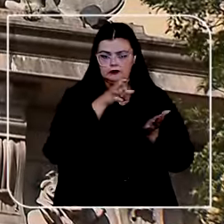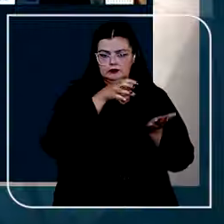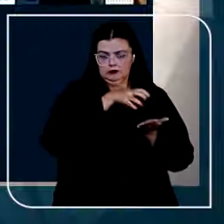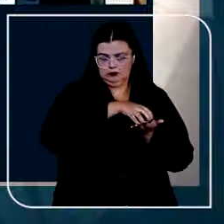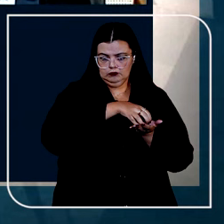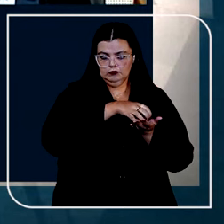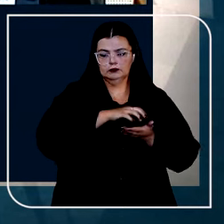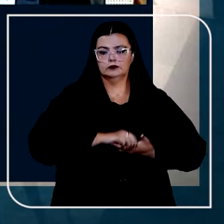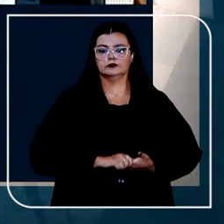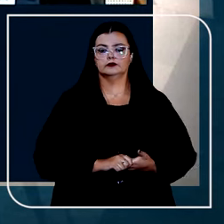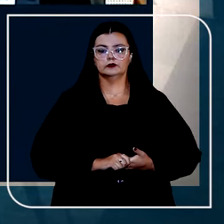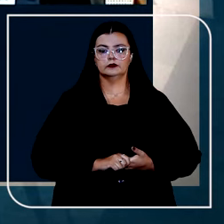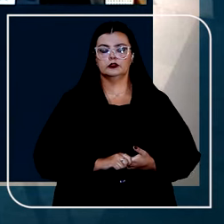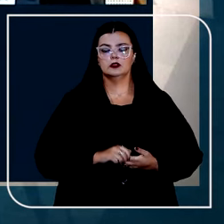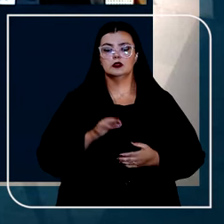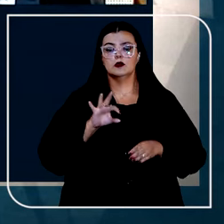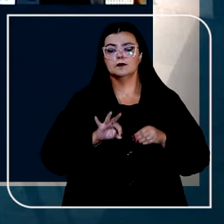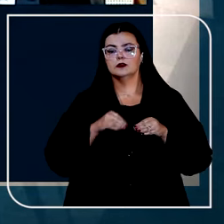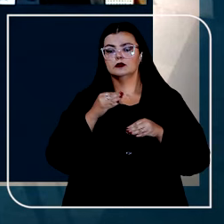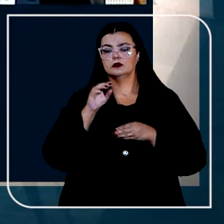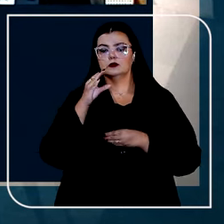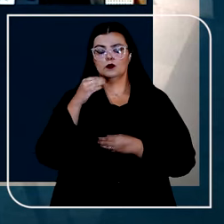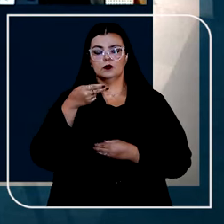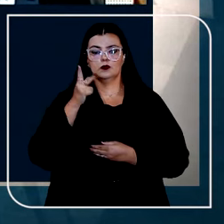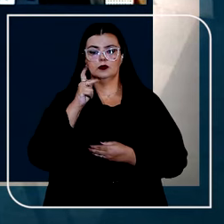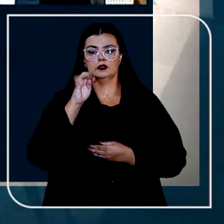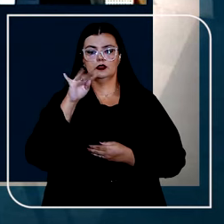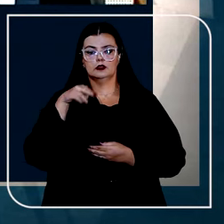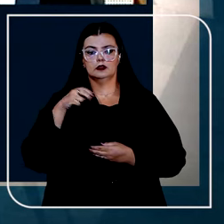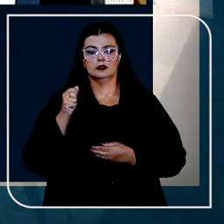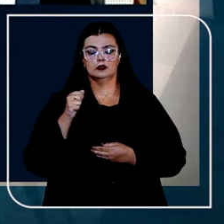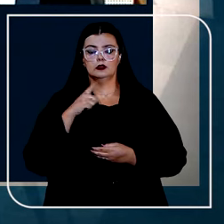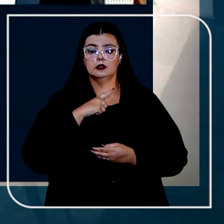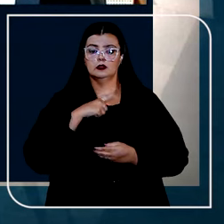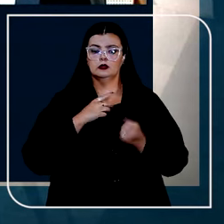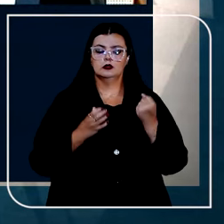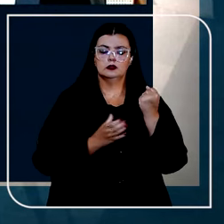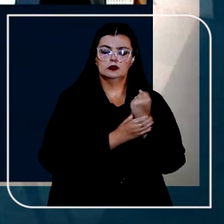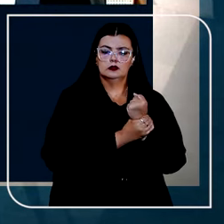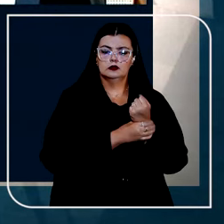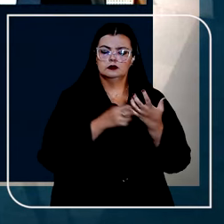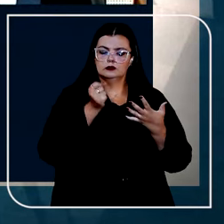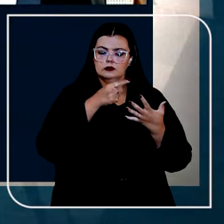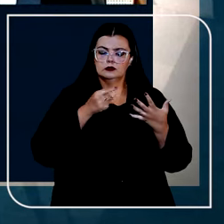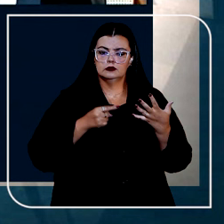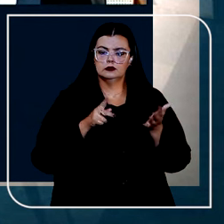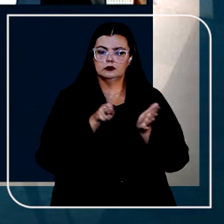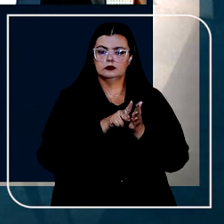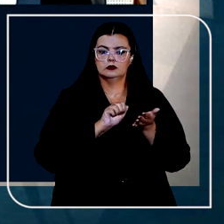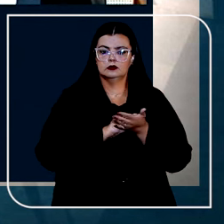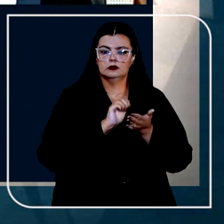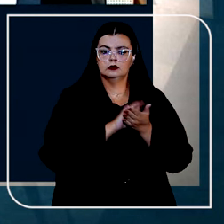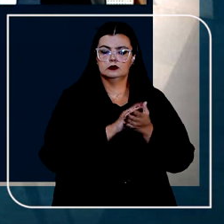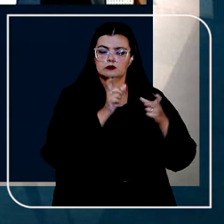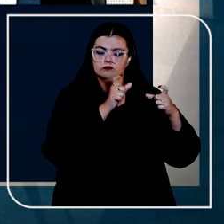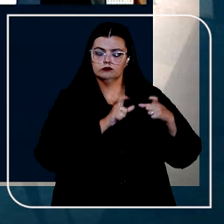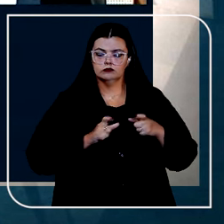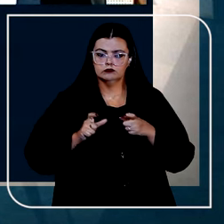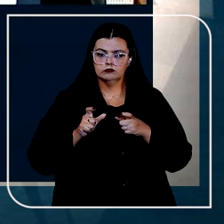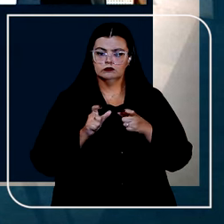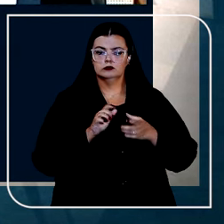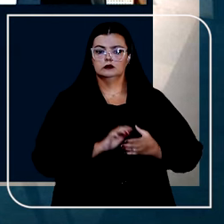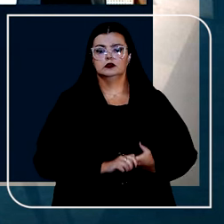público o ministro Sérgio coquina relator do recurso em mandado de segurança explicou que nos casos de nomeação e posse em cargos